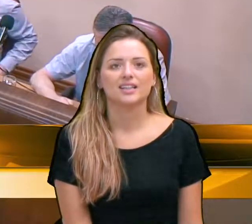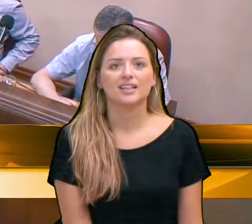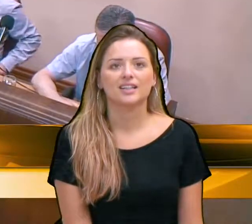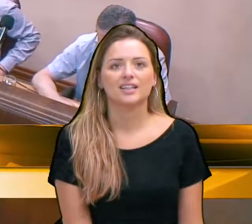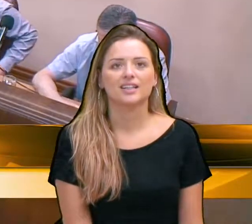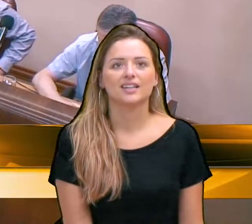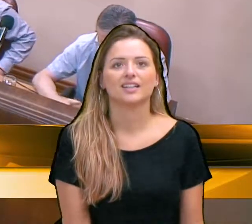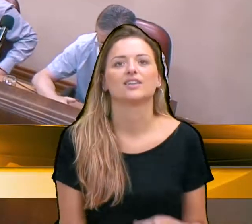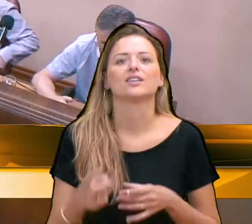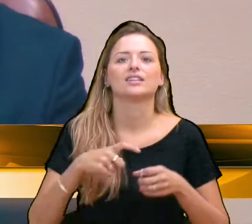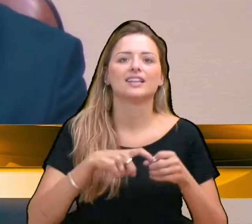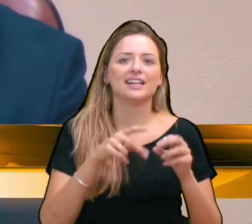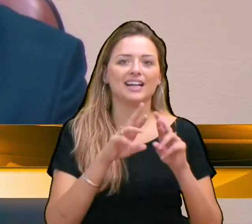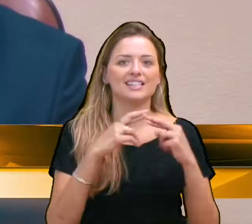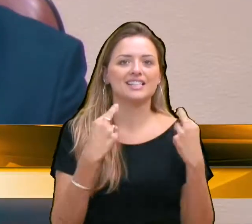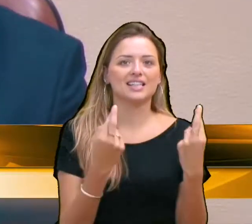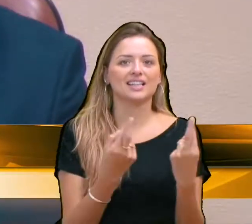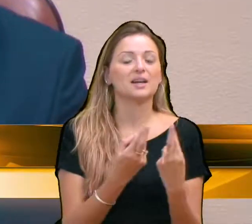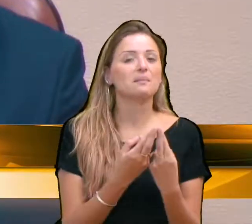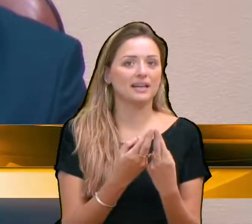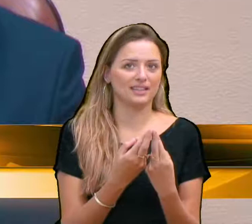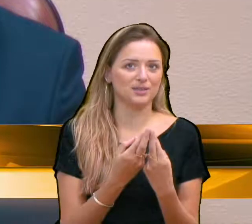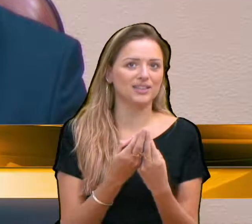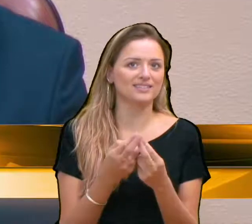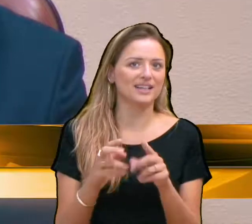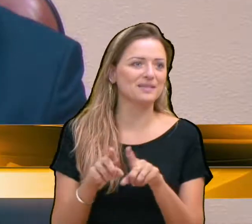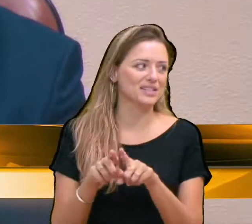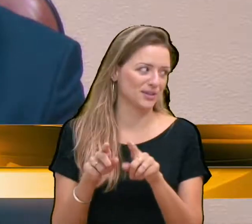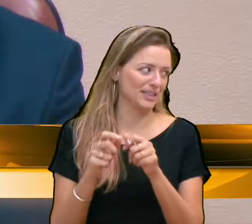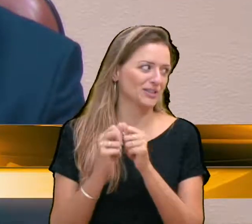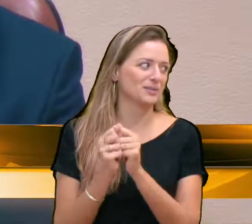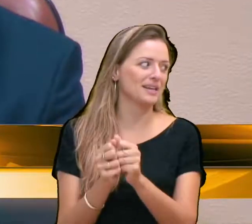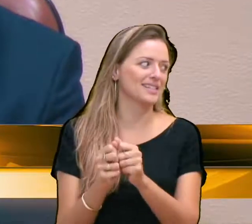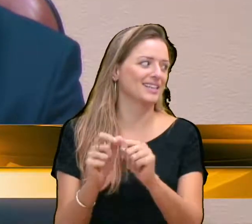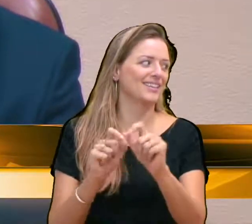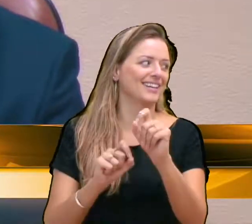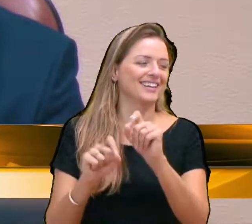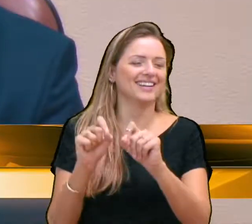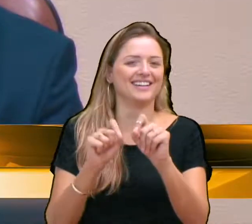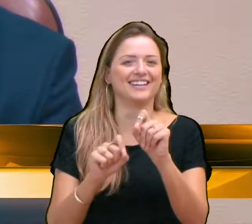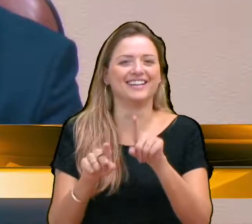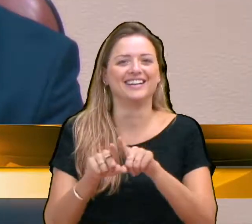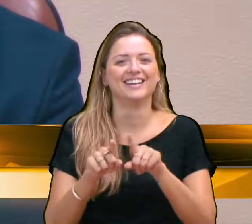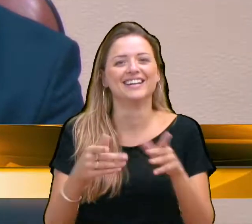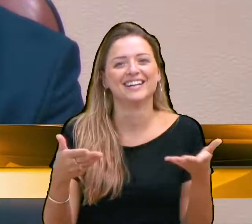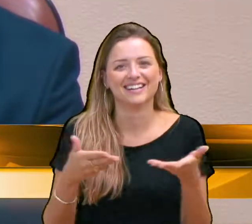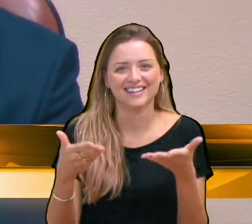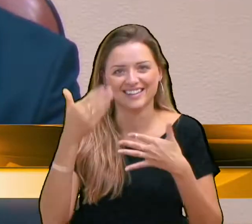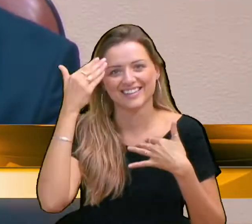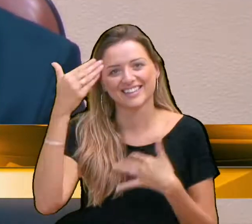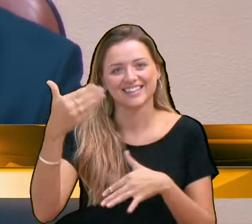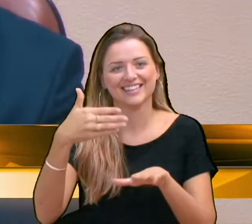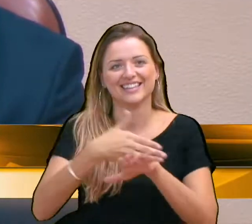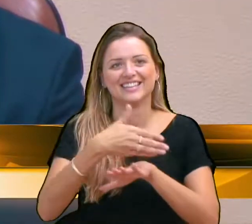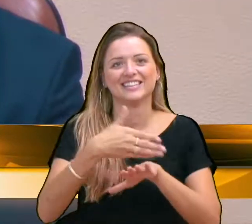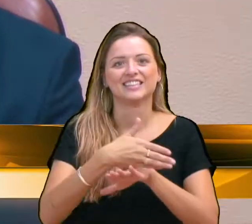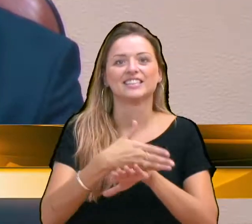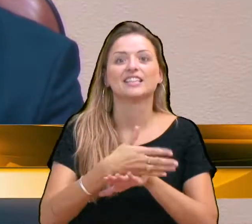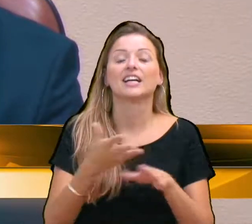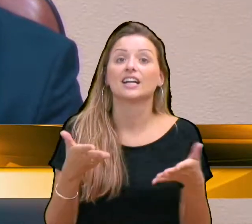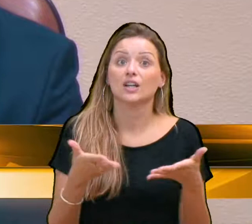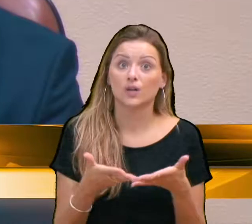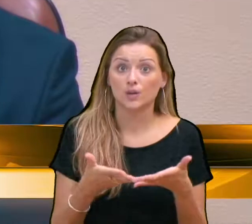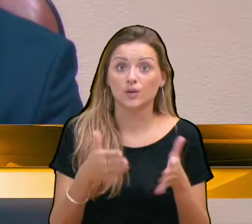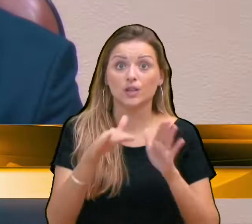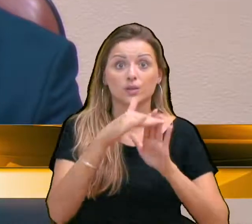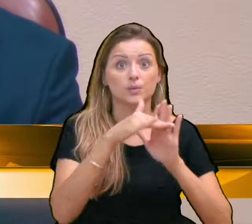Retomamos a sessão. As candidatas ainda à Festa da Uva, elas participarão agora, estão participando agora